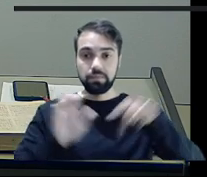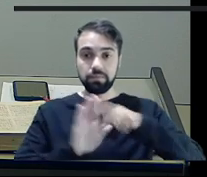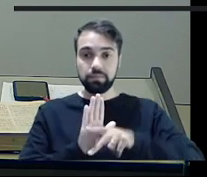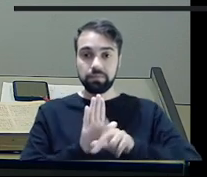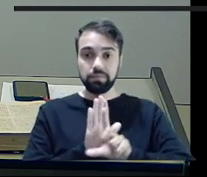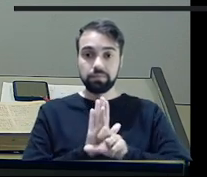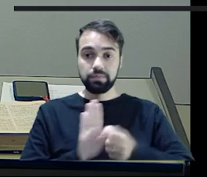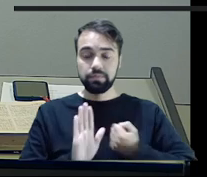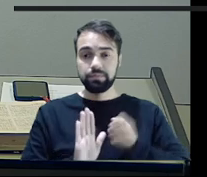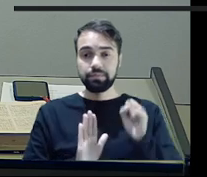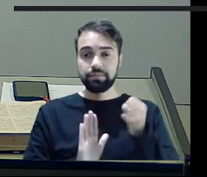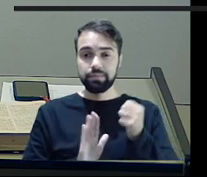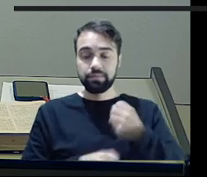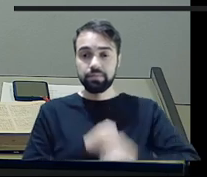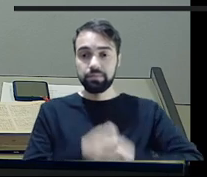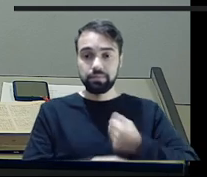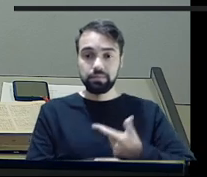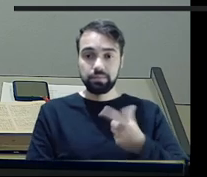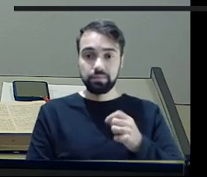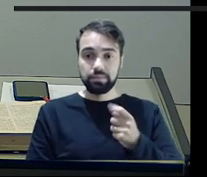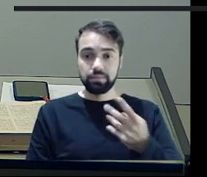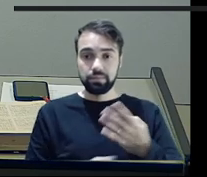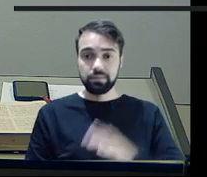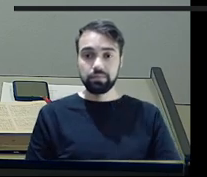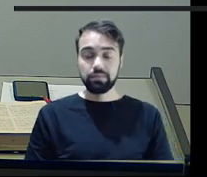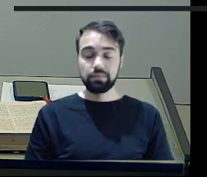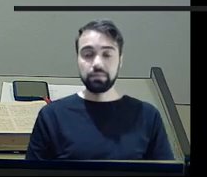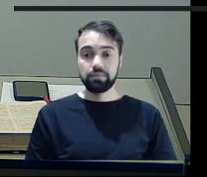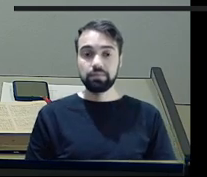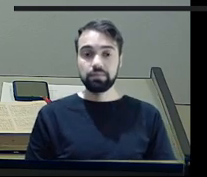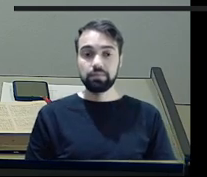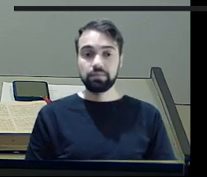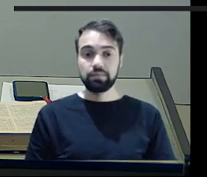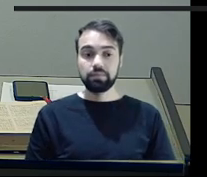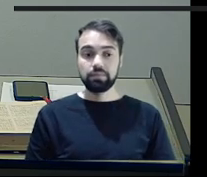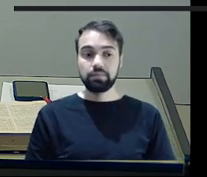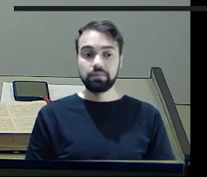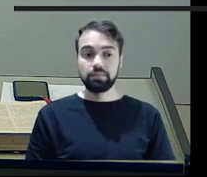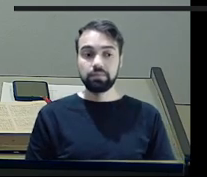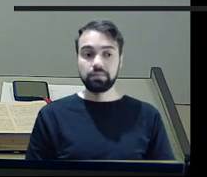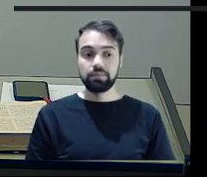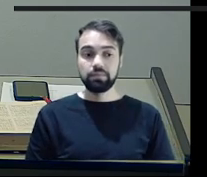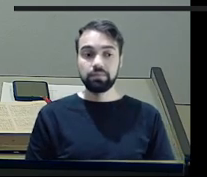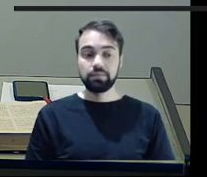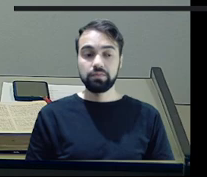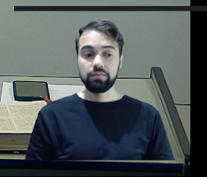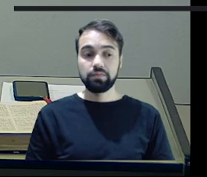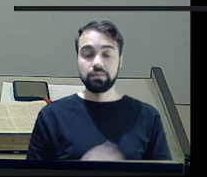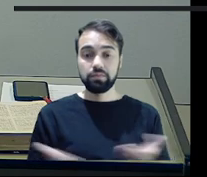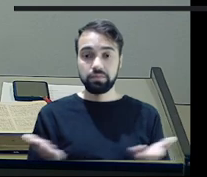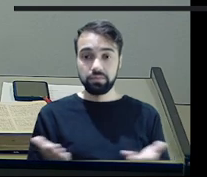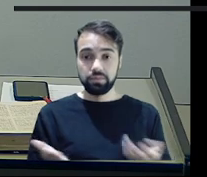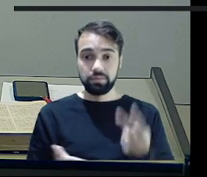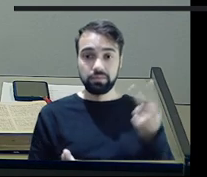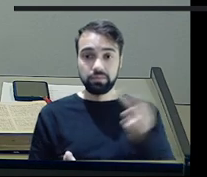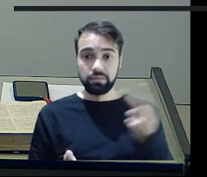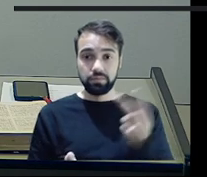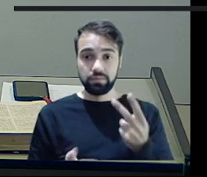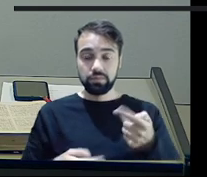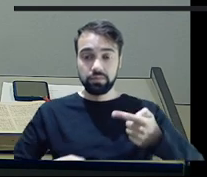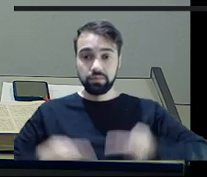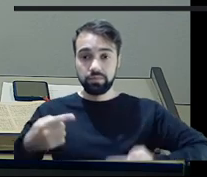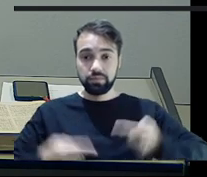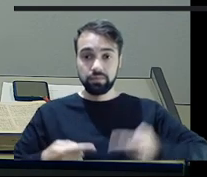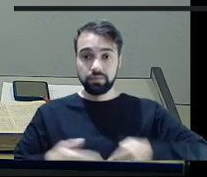2024. Coloco em segunda discussão e votação